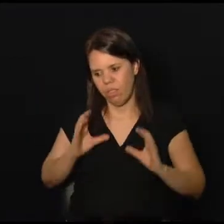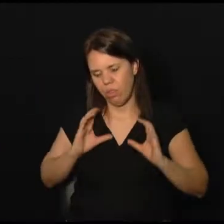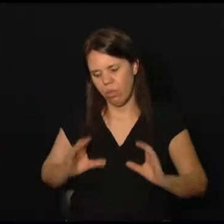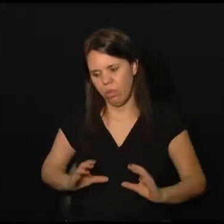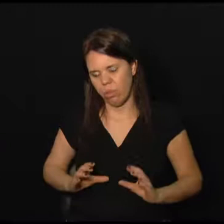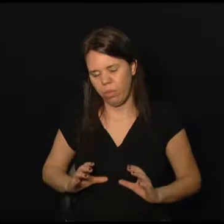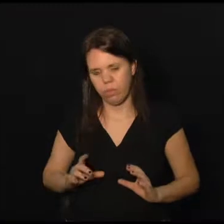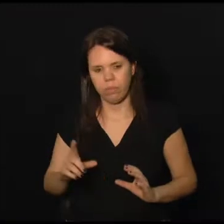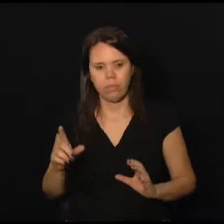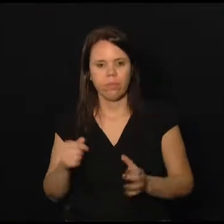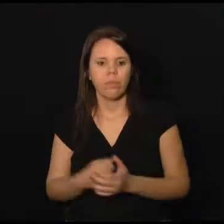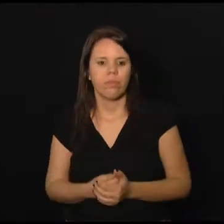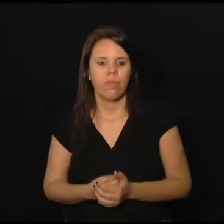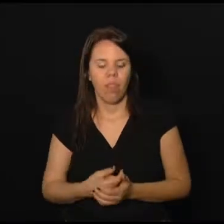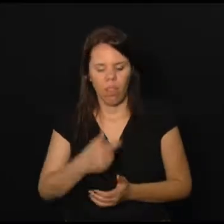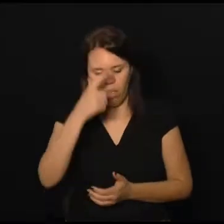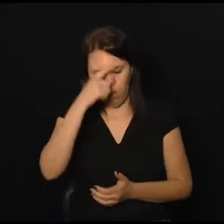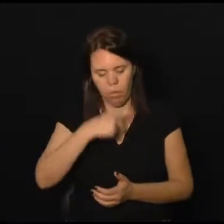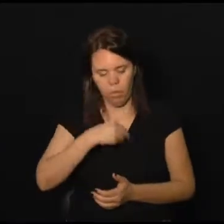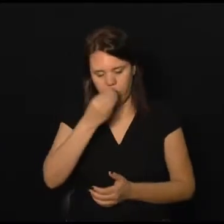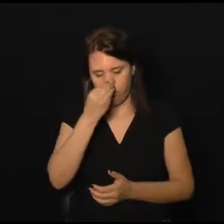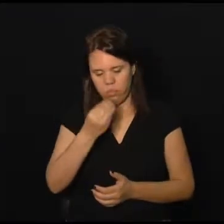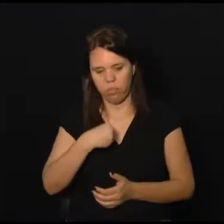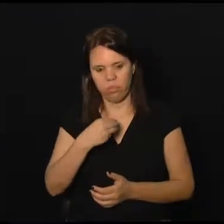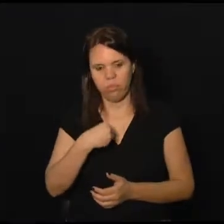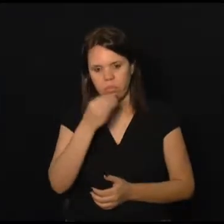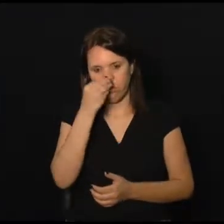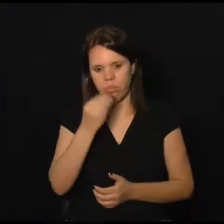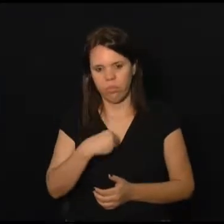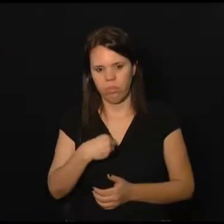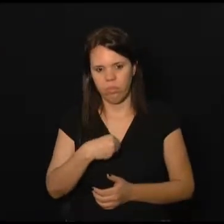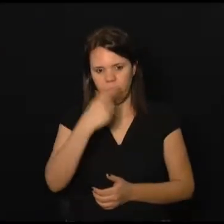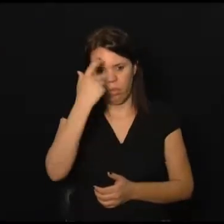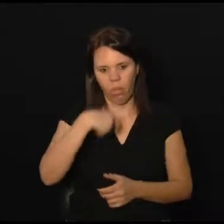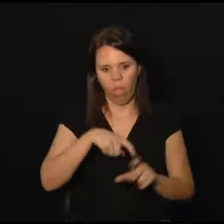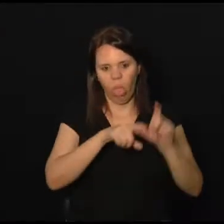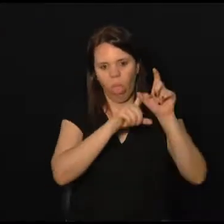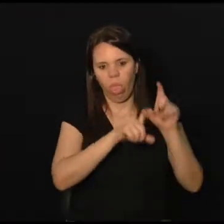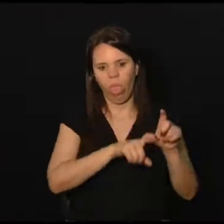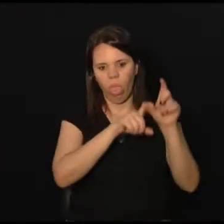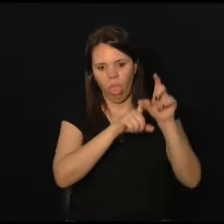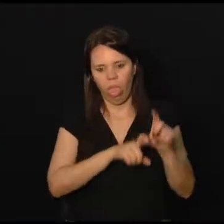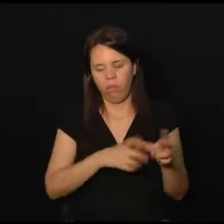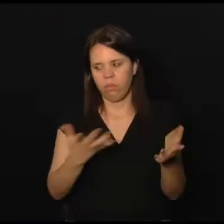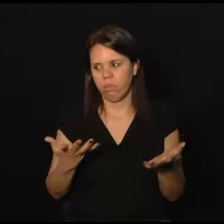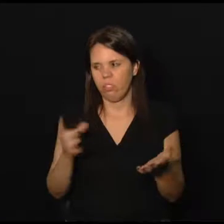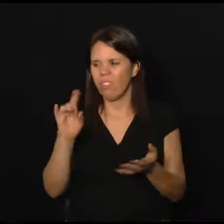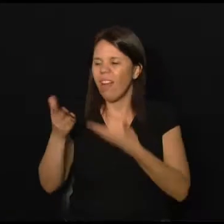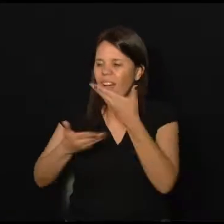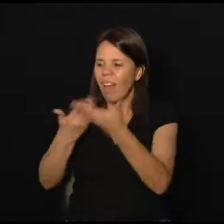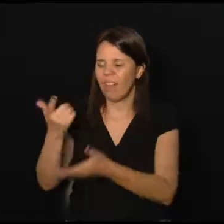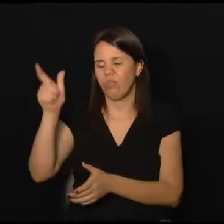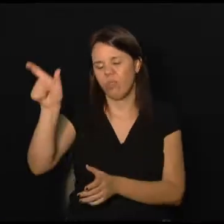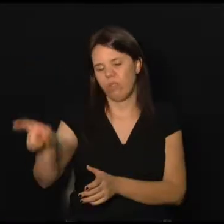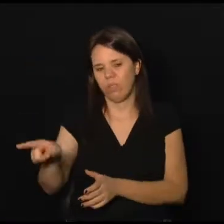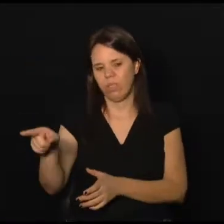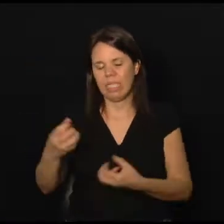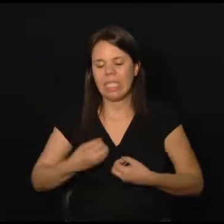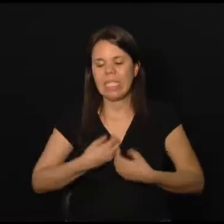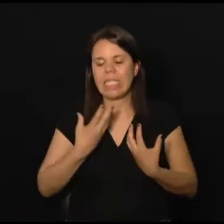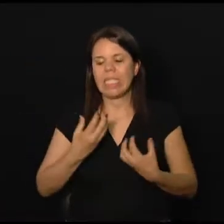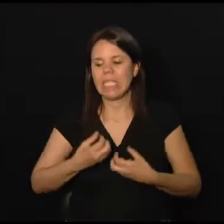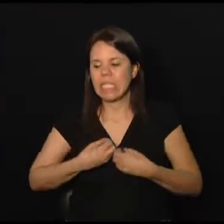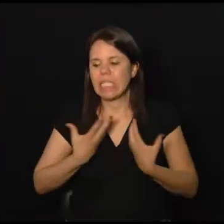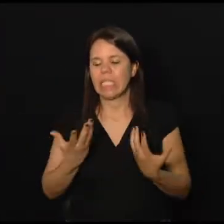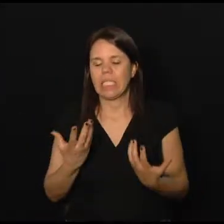é ele se anulando, muitas vezes. Então, a dificuldade de expressar seus sentimentos.